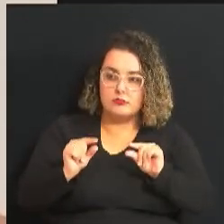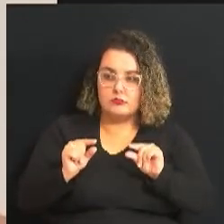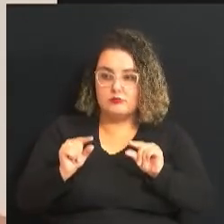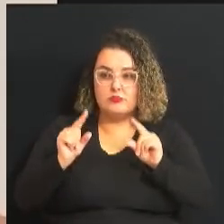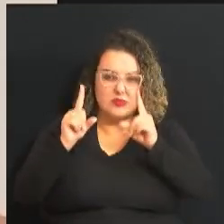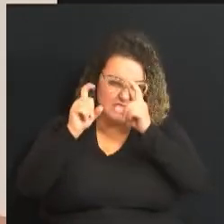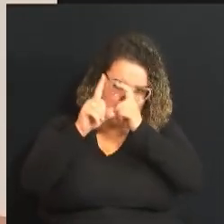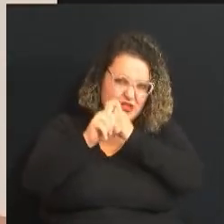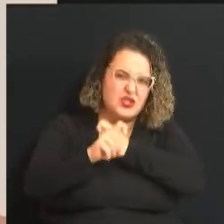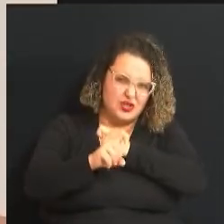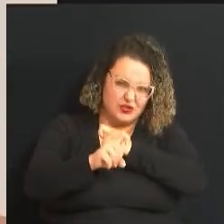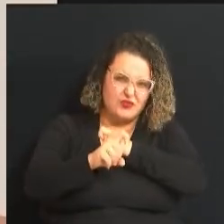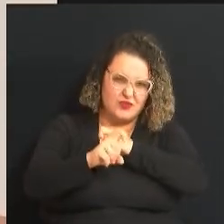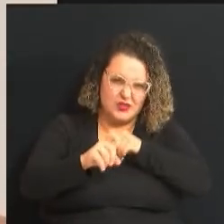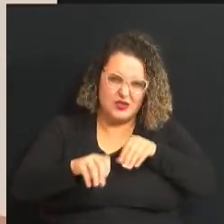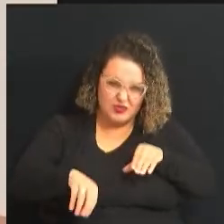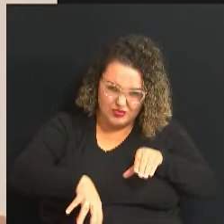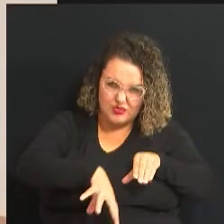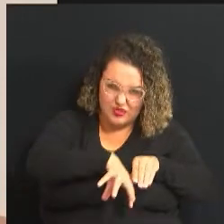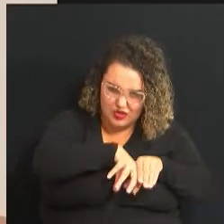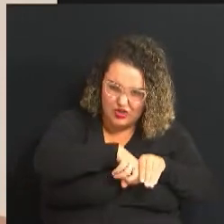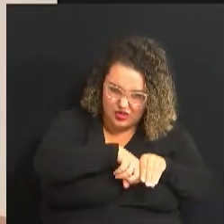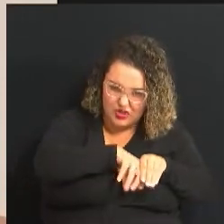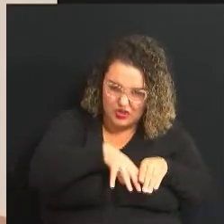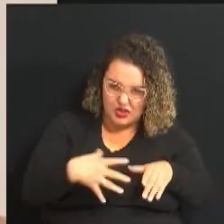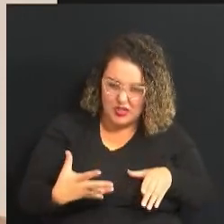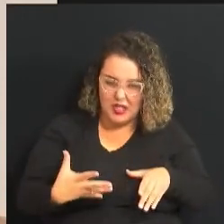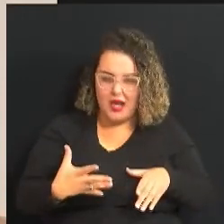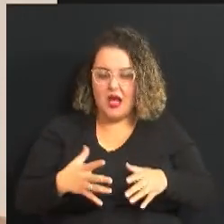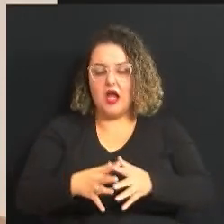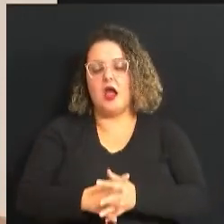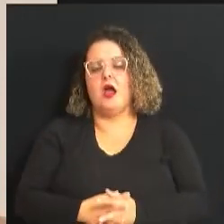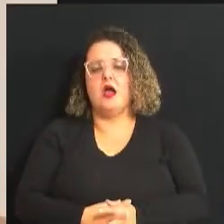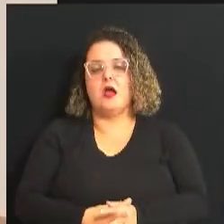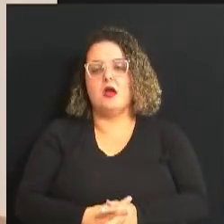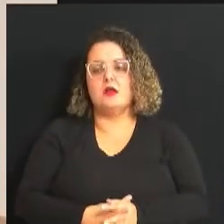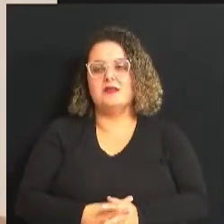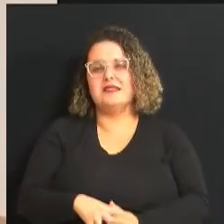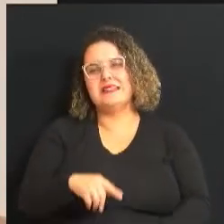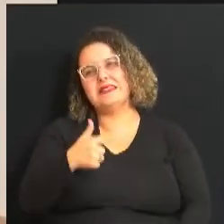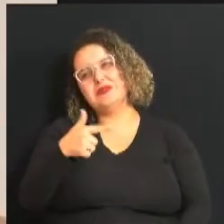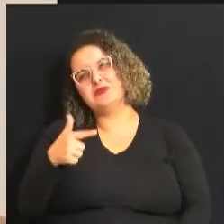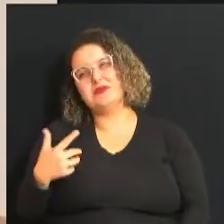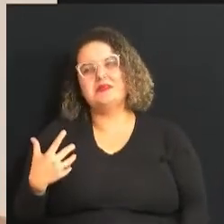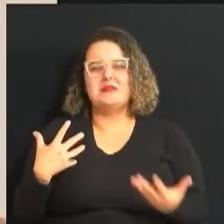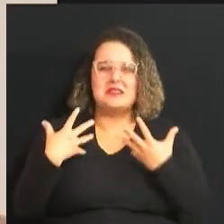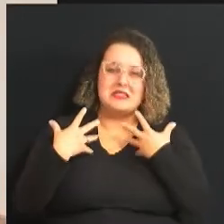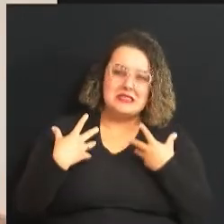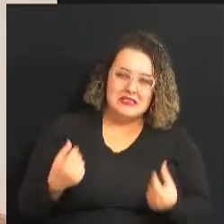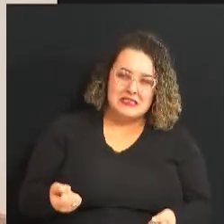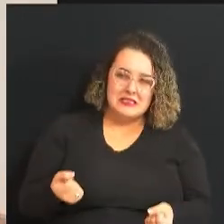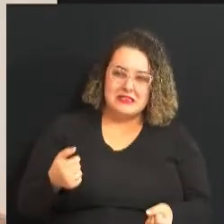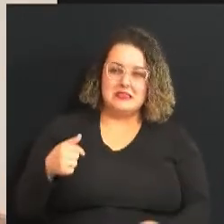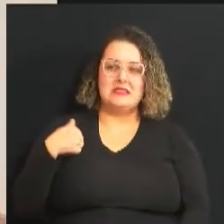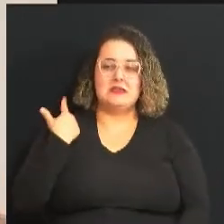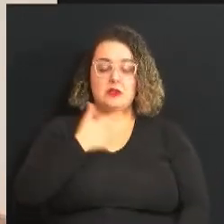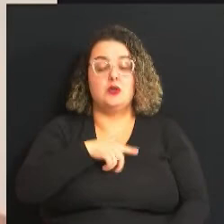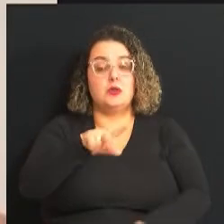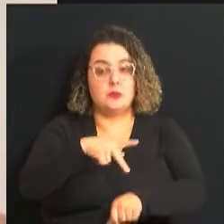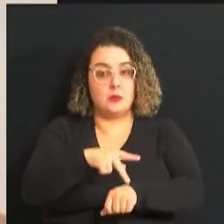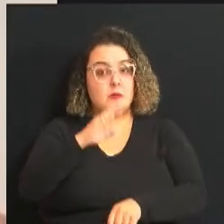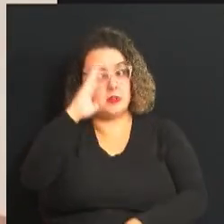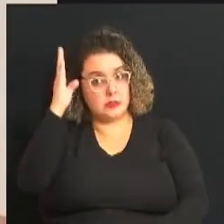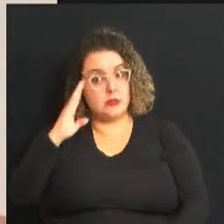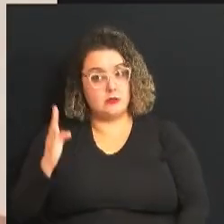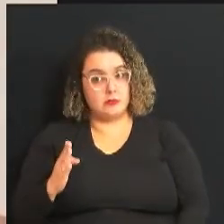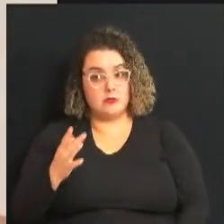de inserir, vamos assim dizer, e aí não houve muita aceitação na nossa população brasileira, tá? Acho